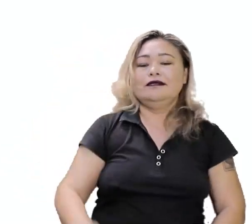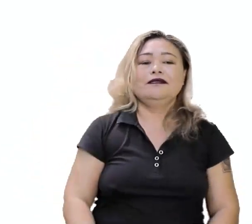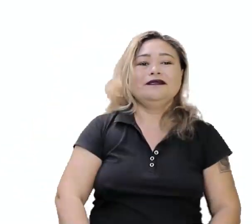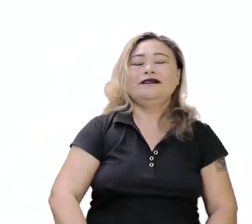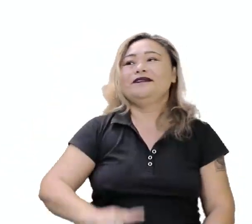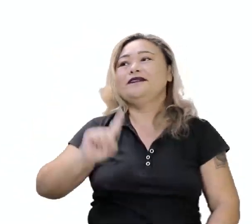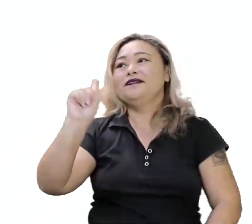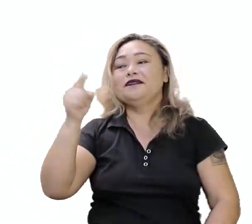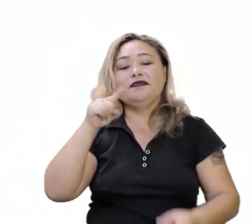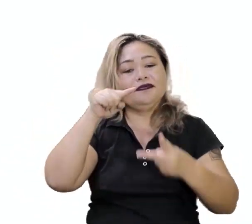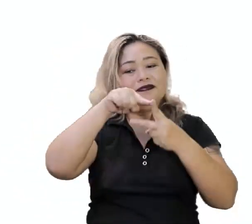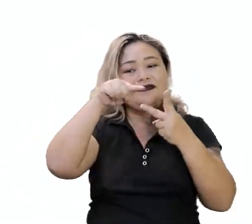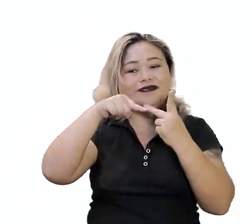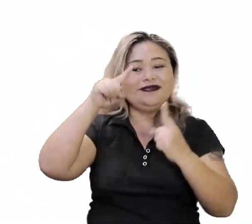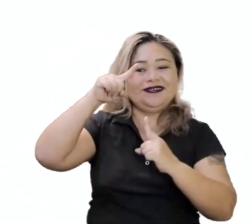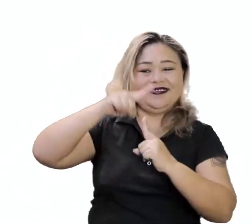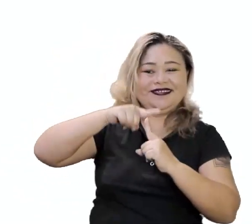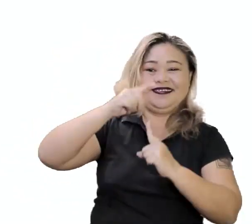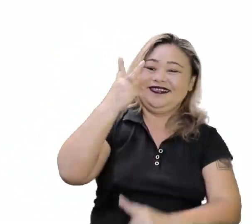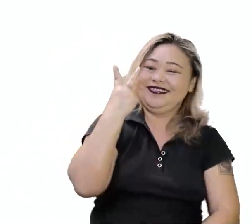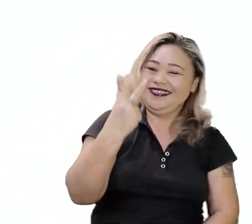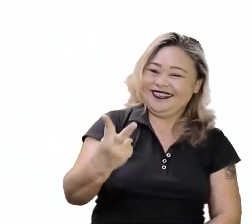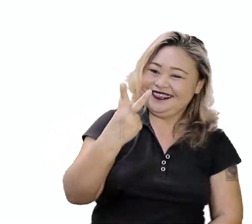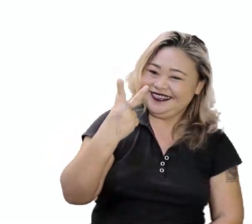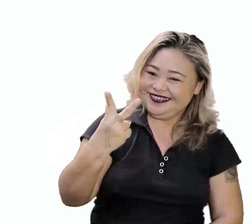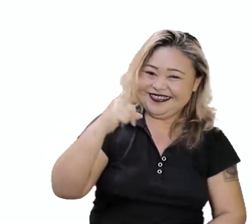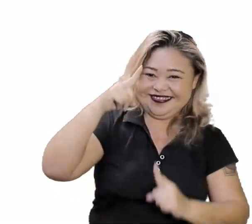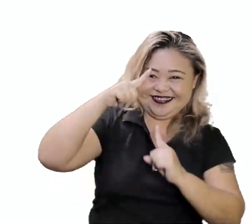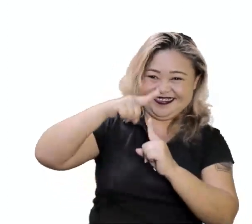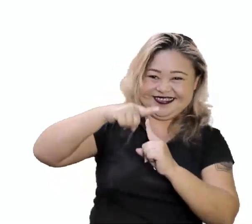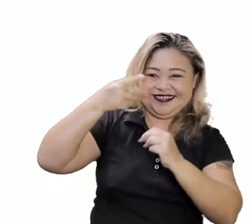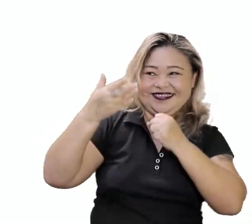Cite quais são os dois tipos